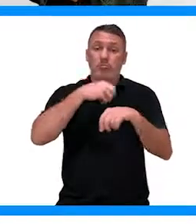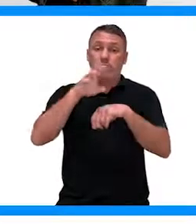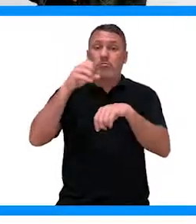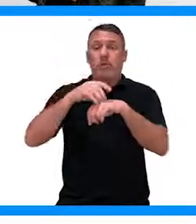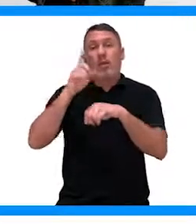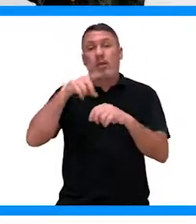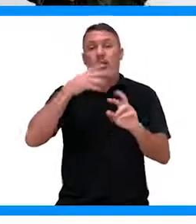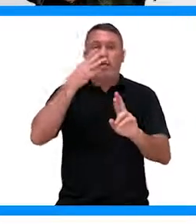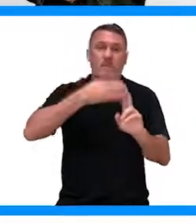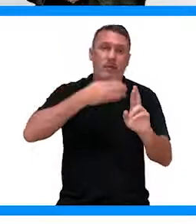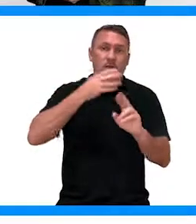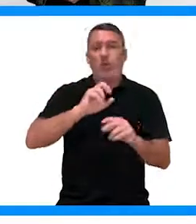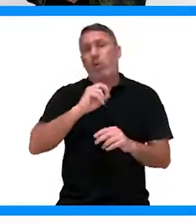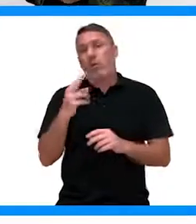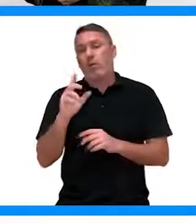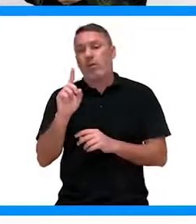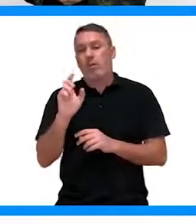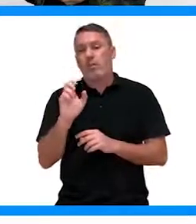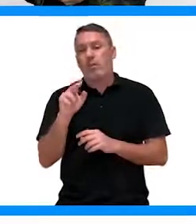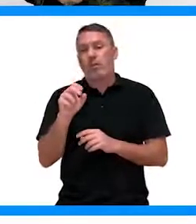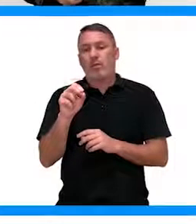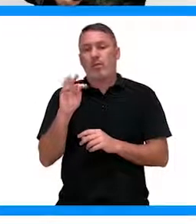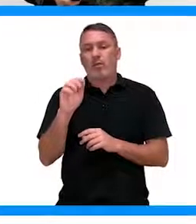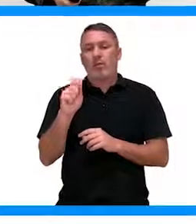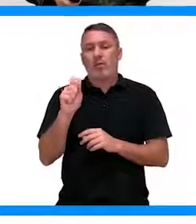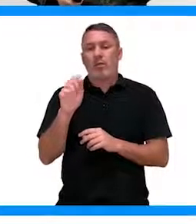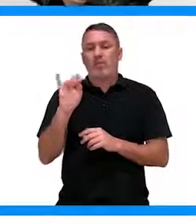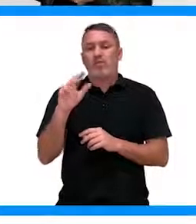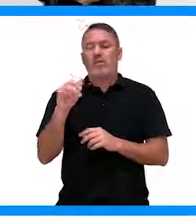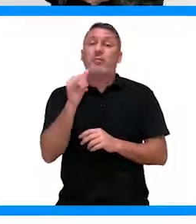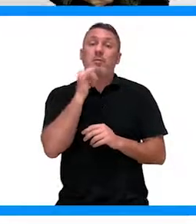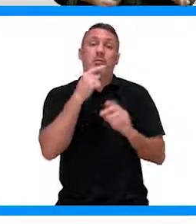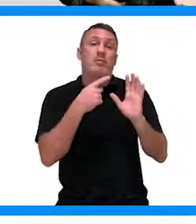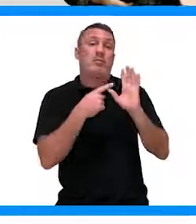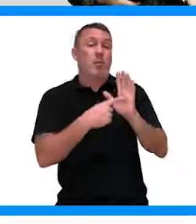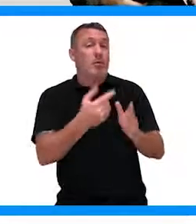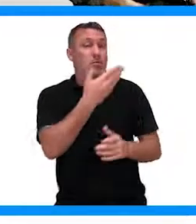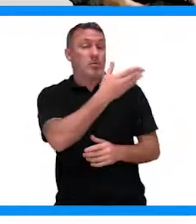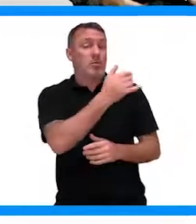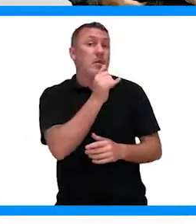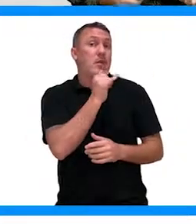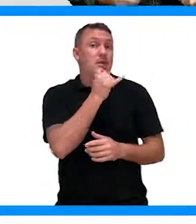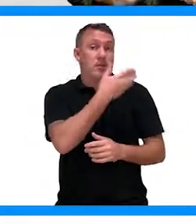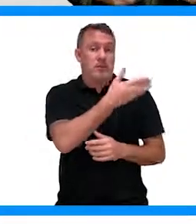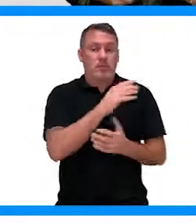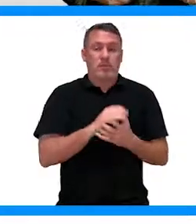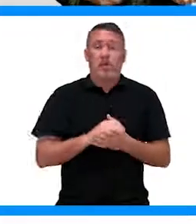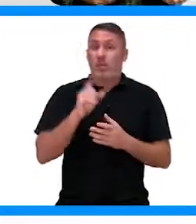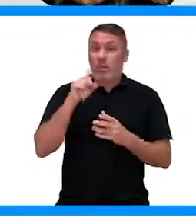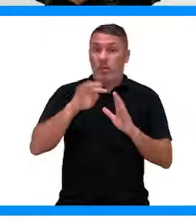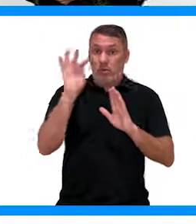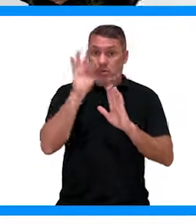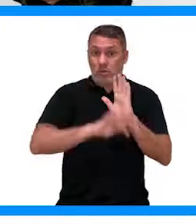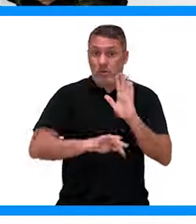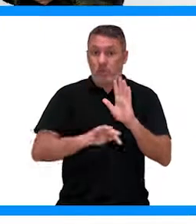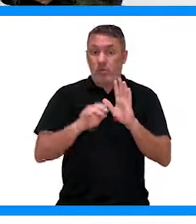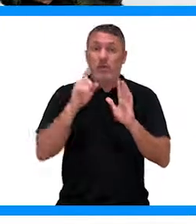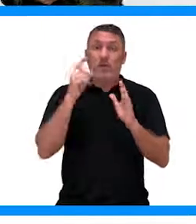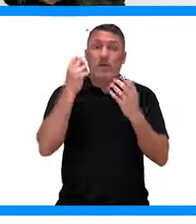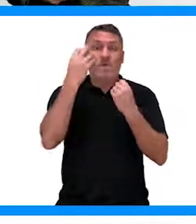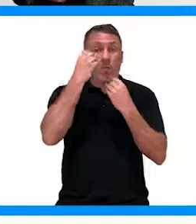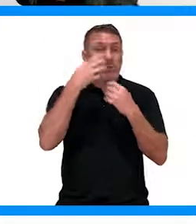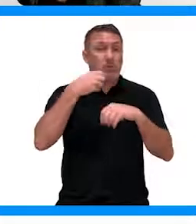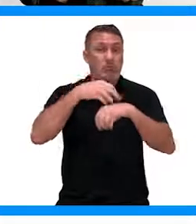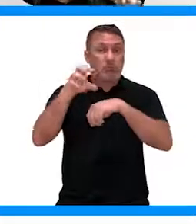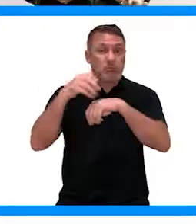ser transmitida de uma forma referencial ou denotativa, que é esse exemplo aqui que a gente está observando de um texto